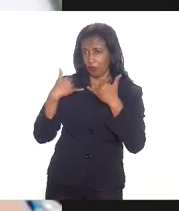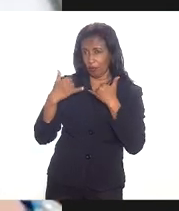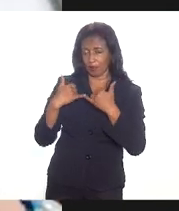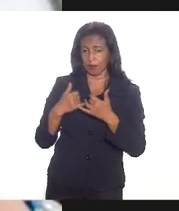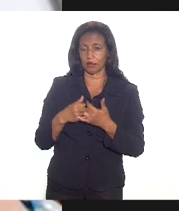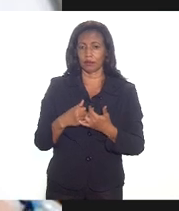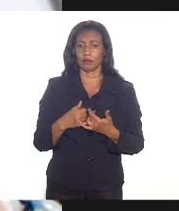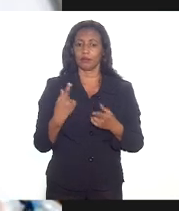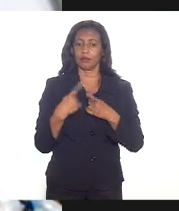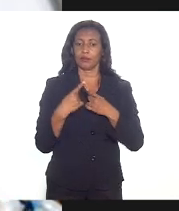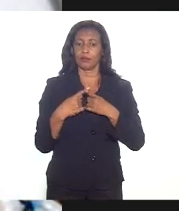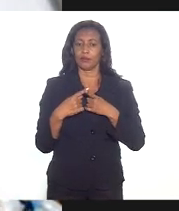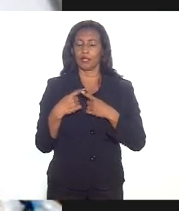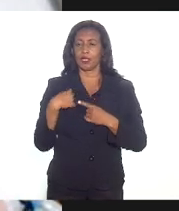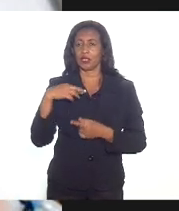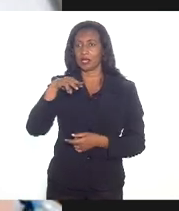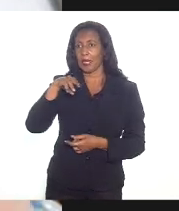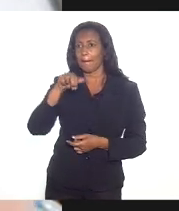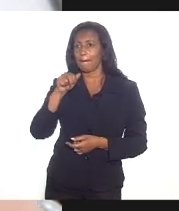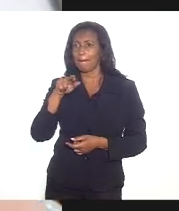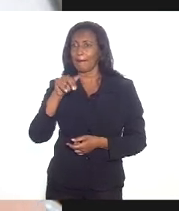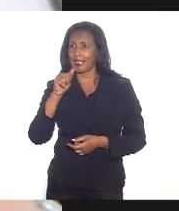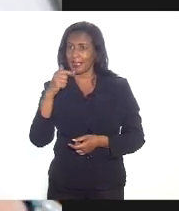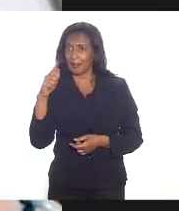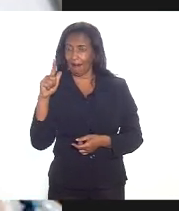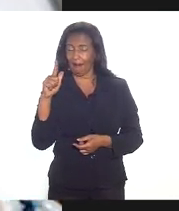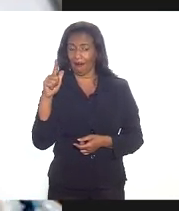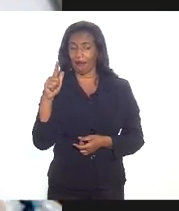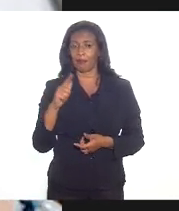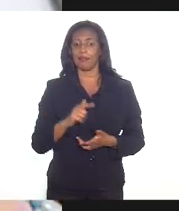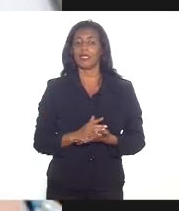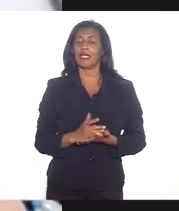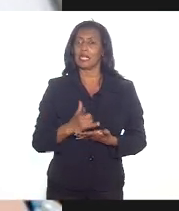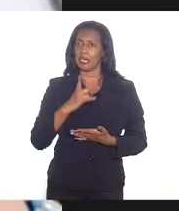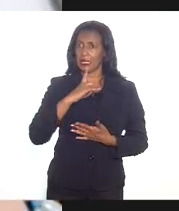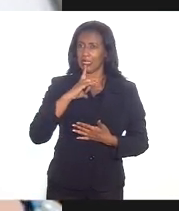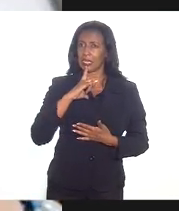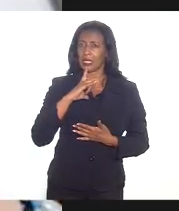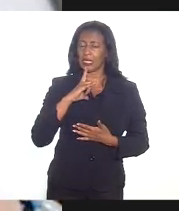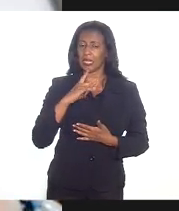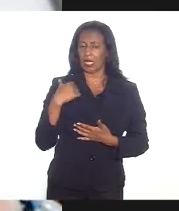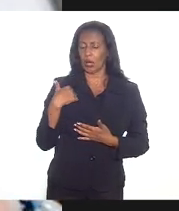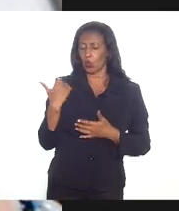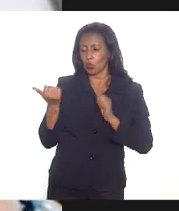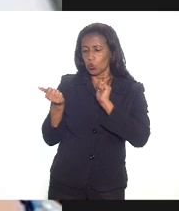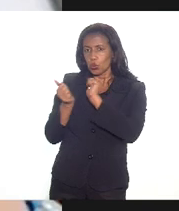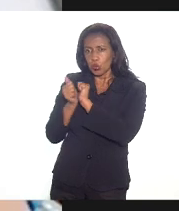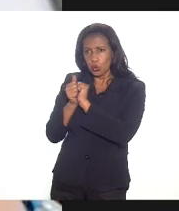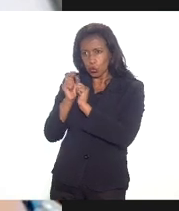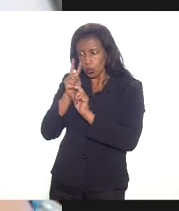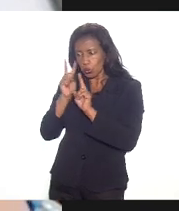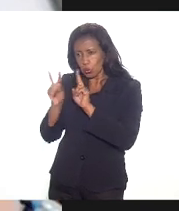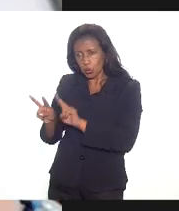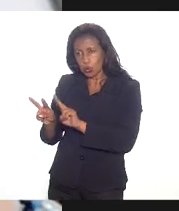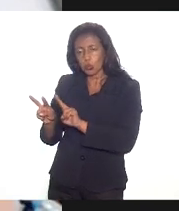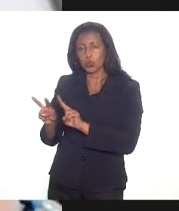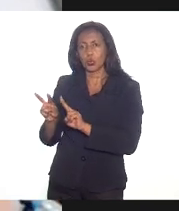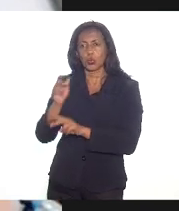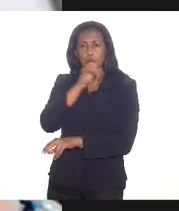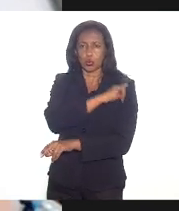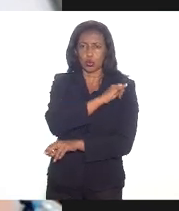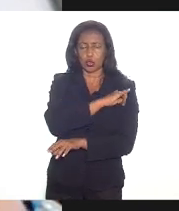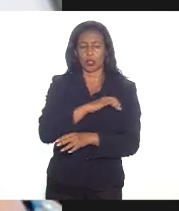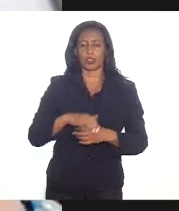você colocou, a gente tem em Maricá a Fundação da C. Ribeiro, né, que trabalha, que eu acompanho um pouco mais de perto que, né, no Rio de Janeiro e